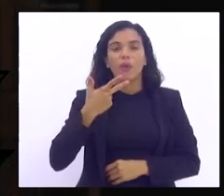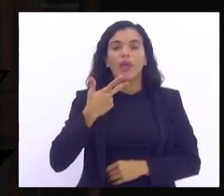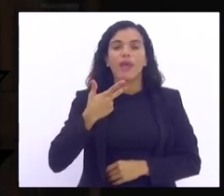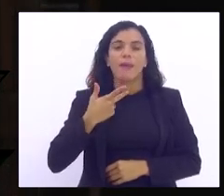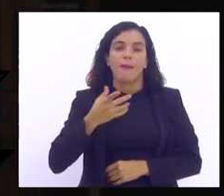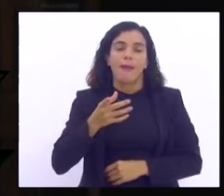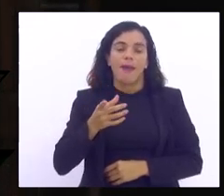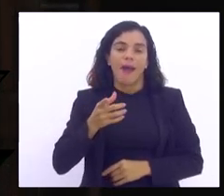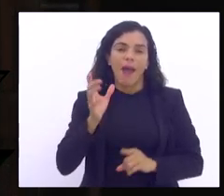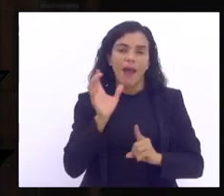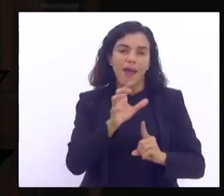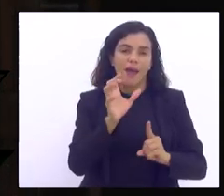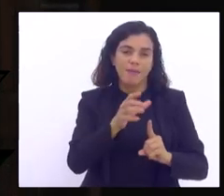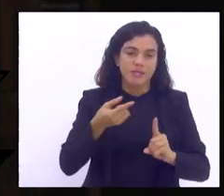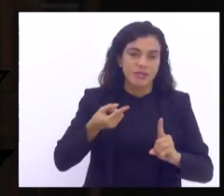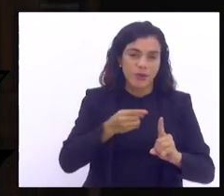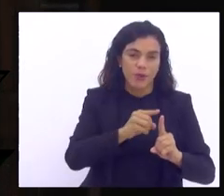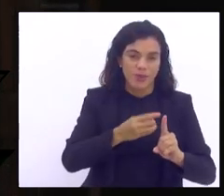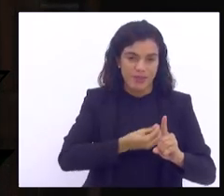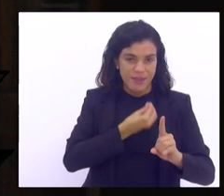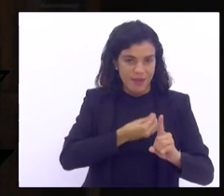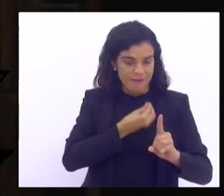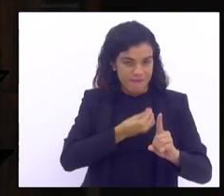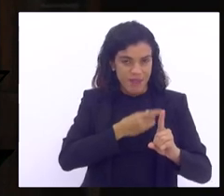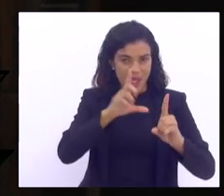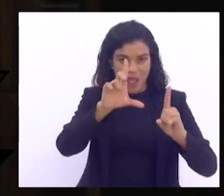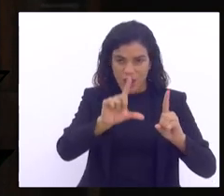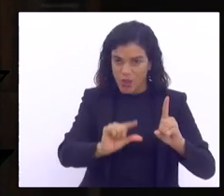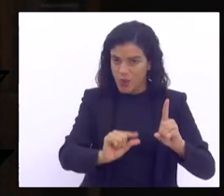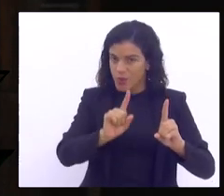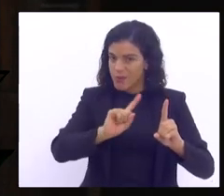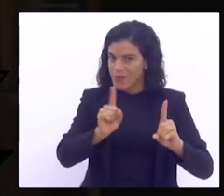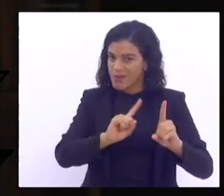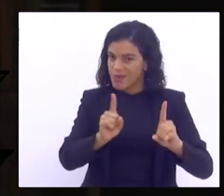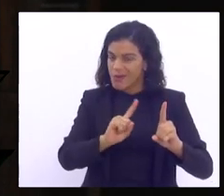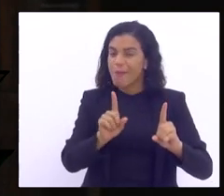não diminuíram. Elas, ao contrário, assumem